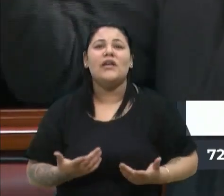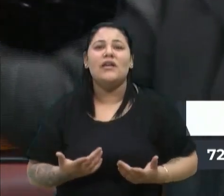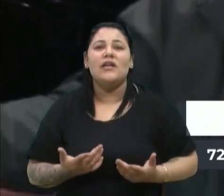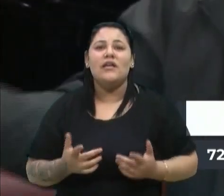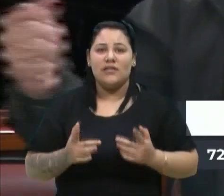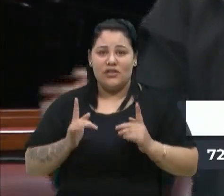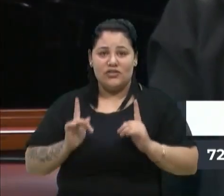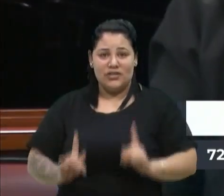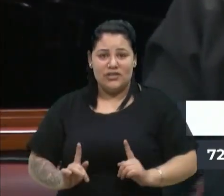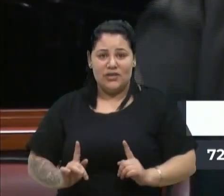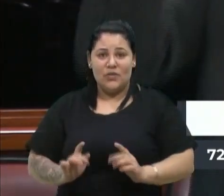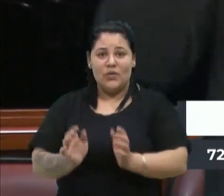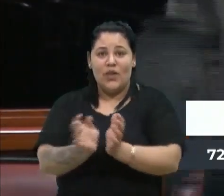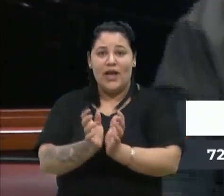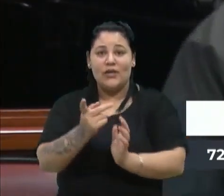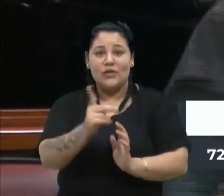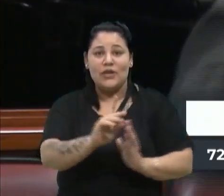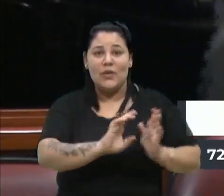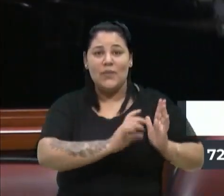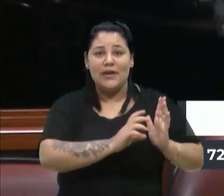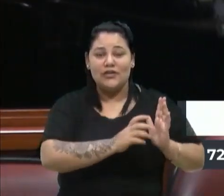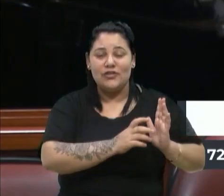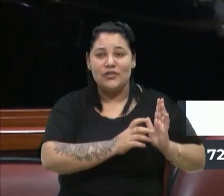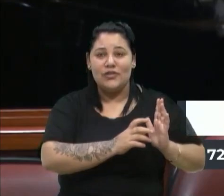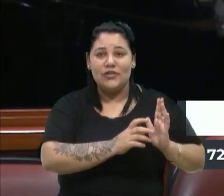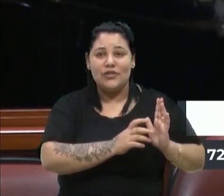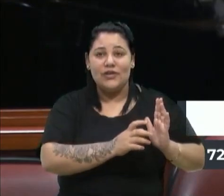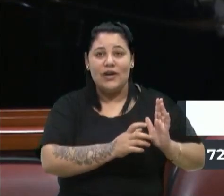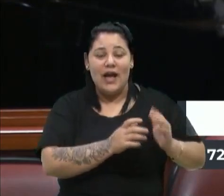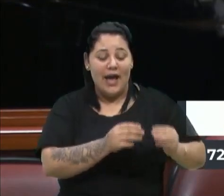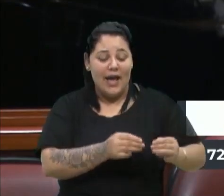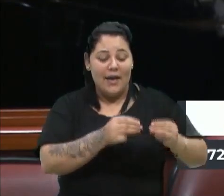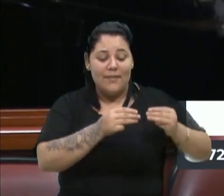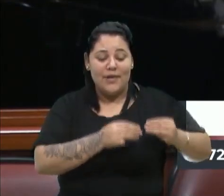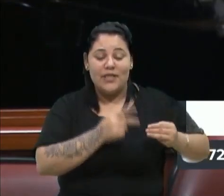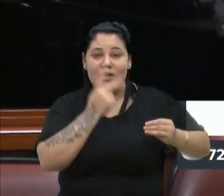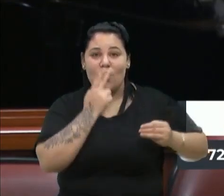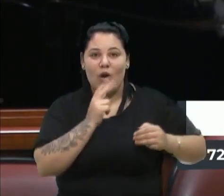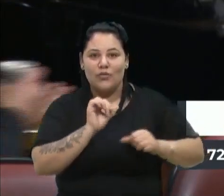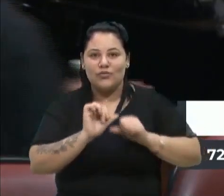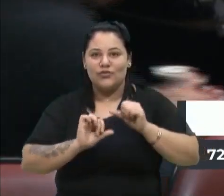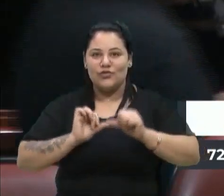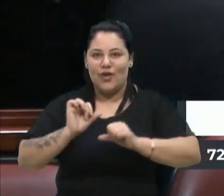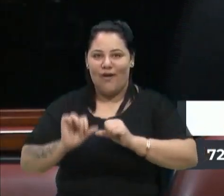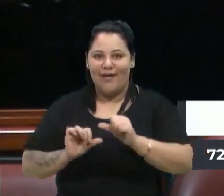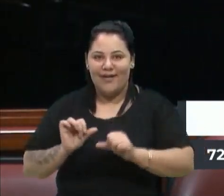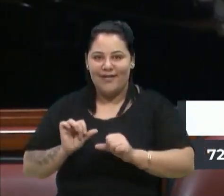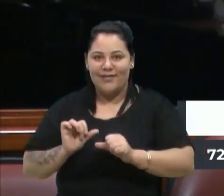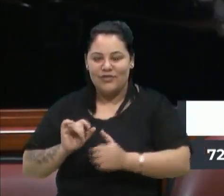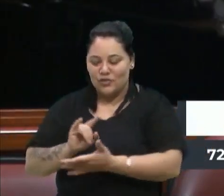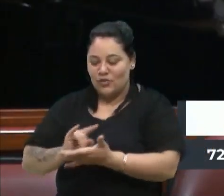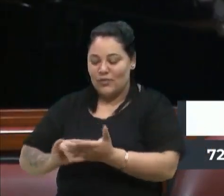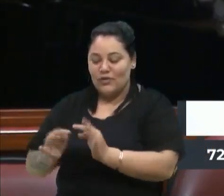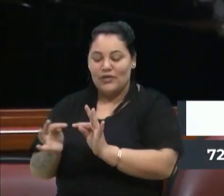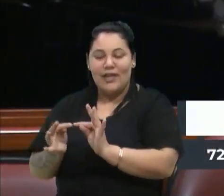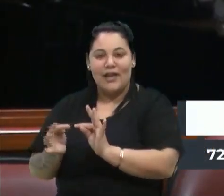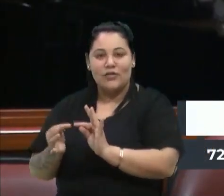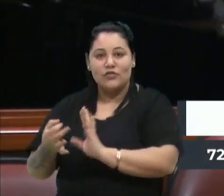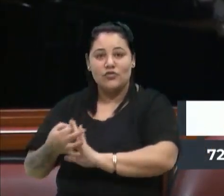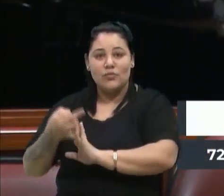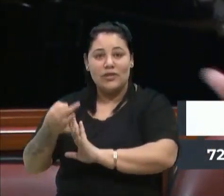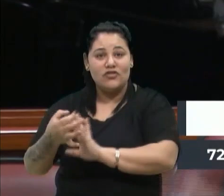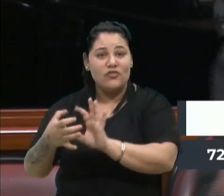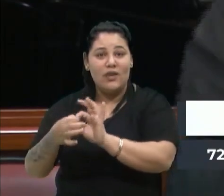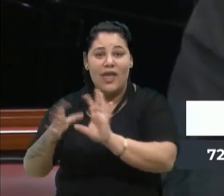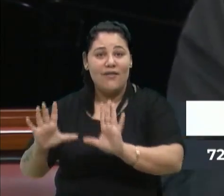do colega do seu partido, as mesmas emendas modificativas de um parecer técnico e opinativo vieram com